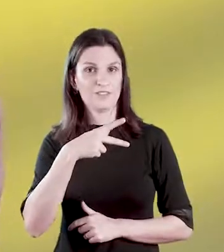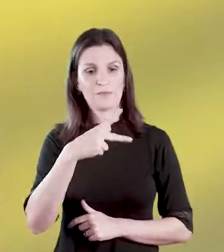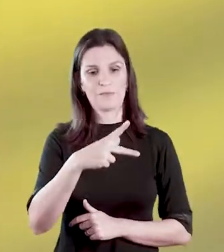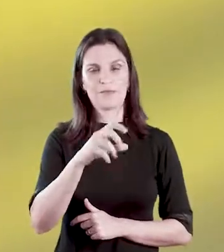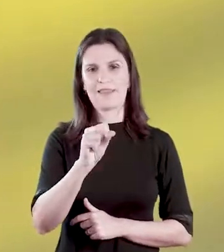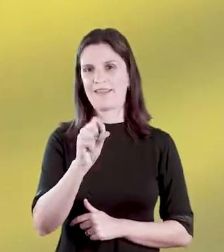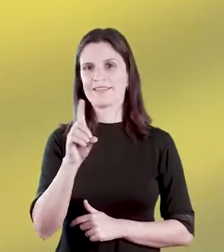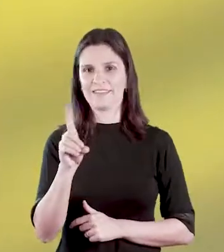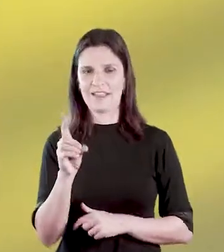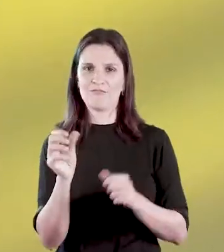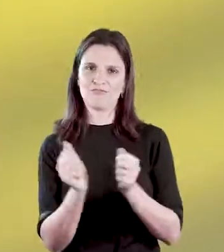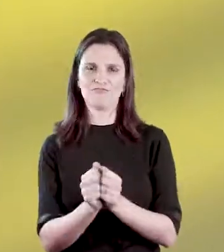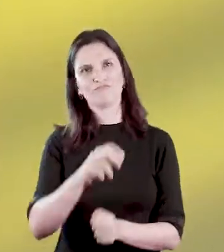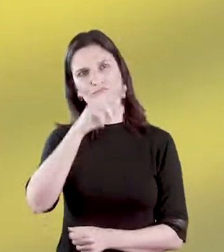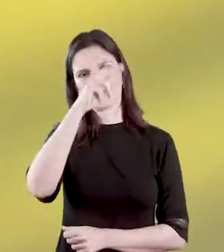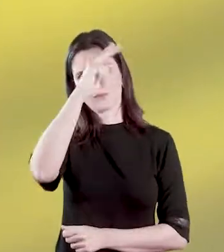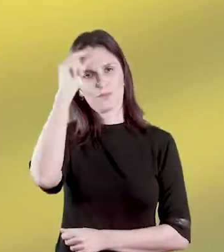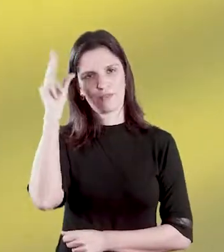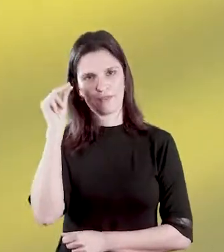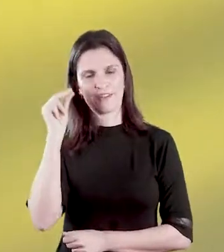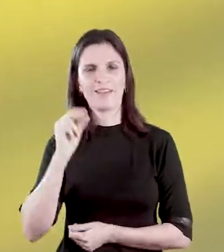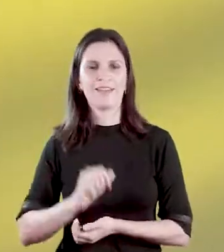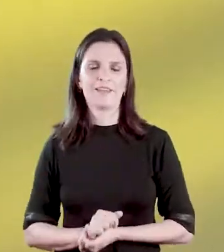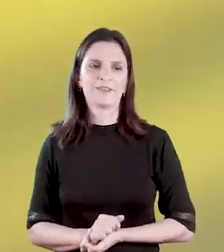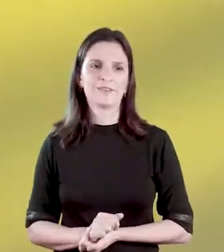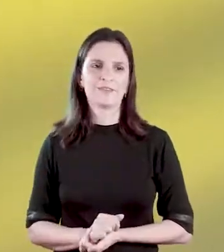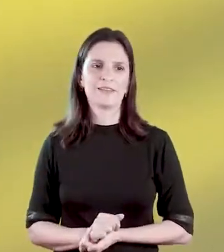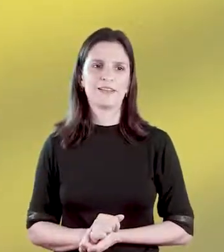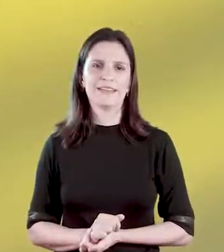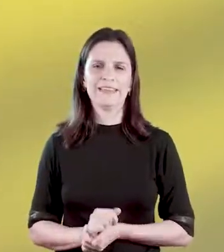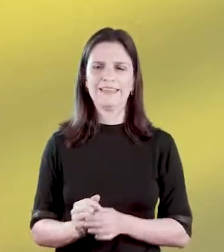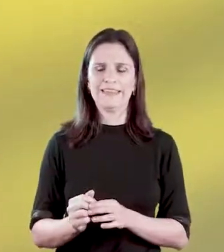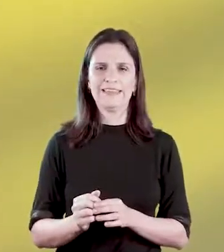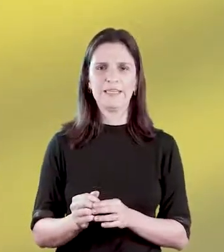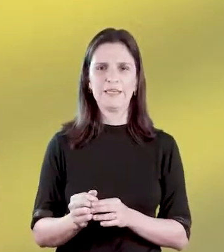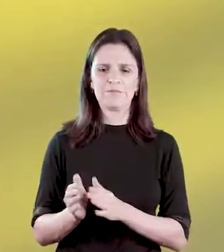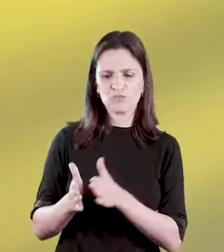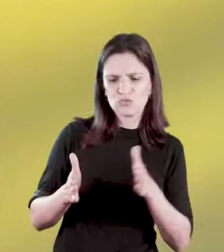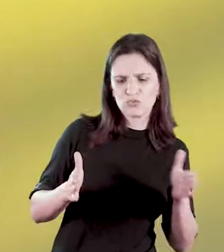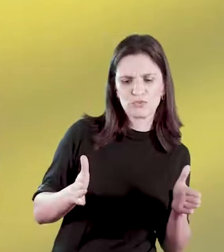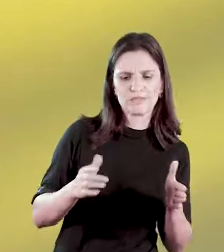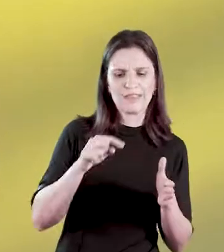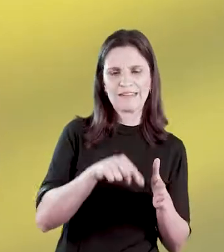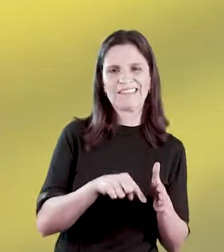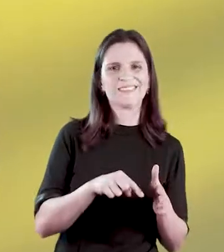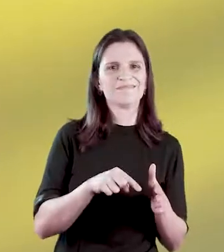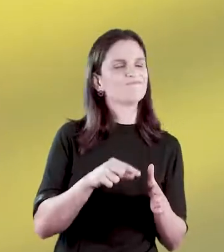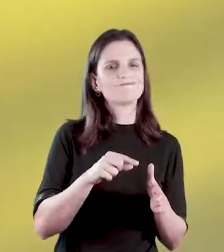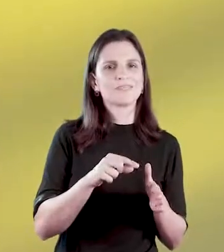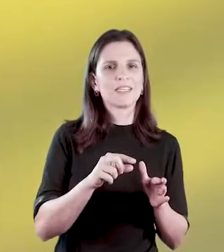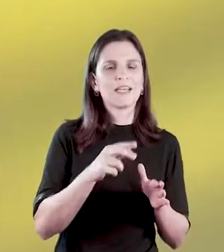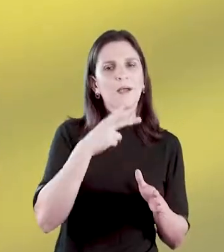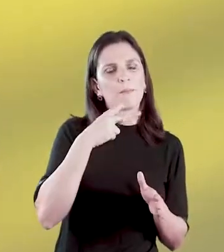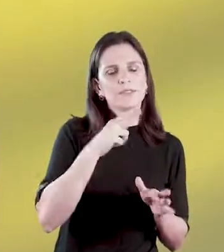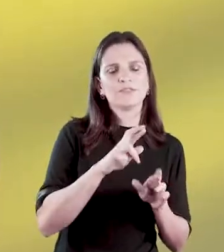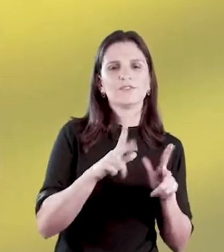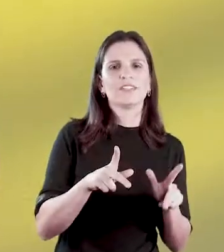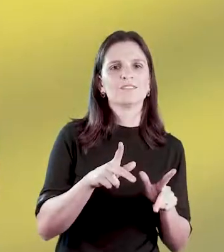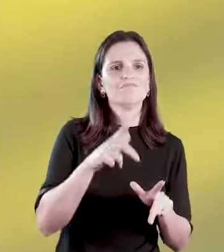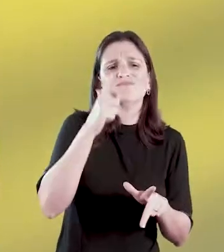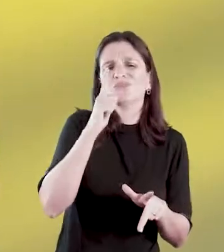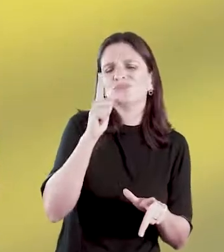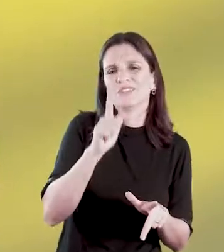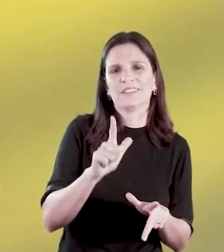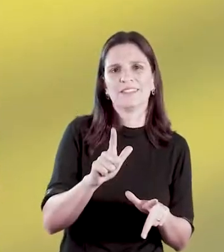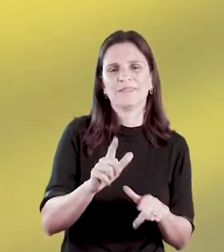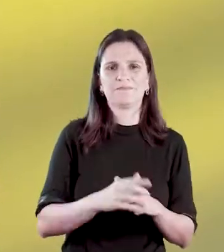dele então muitas coisas eu não conseguia e hoje eu tando com o prefeito a população pode esperar muito eu vou